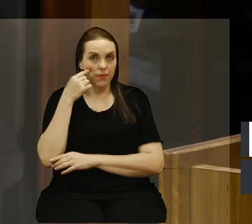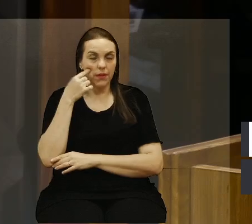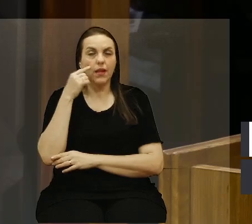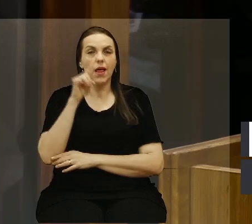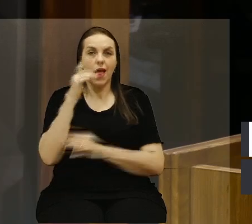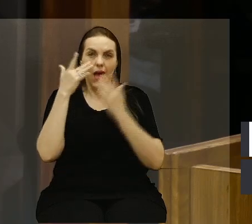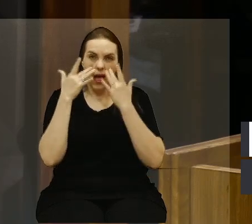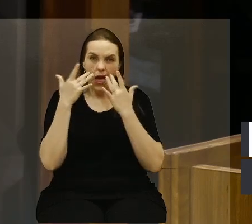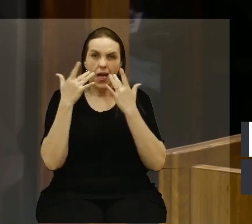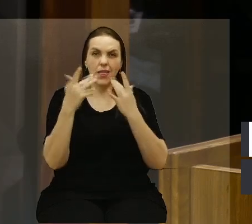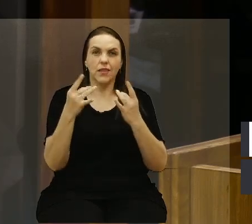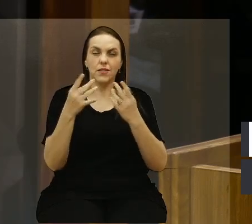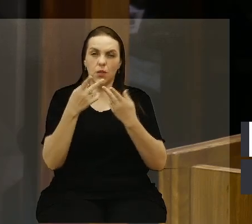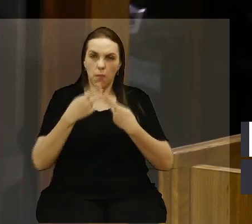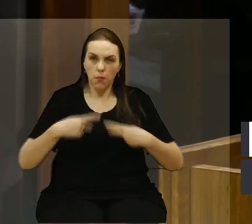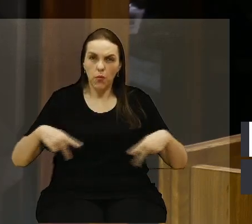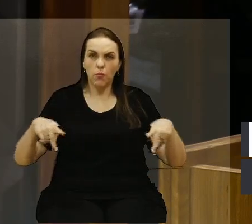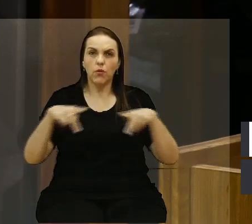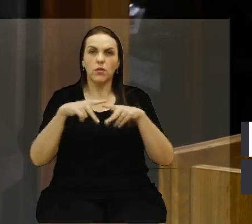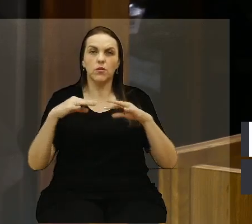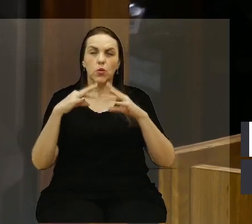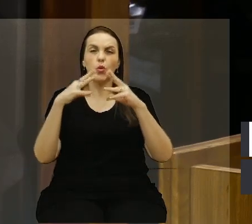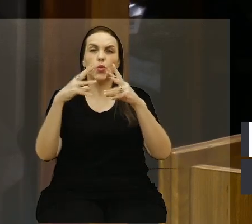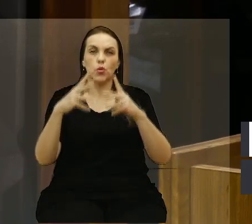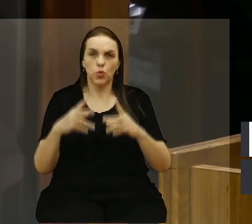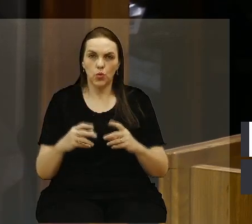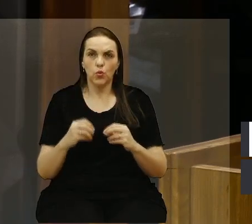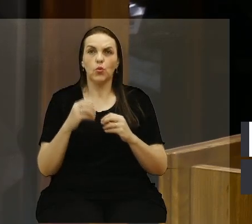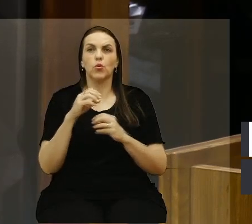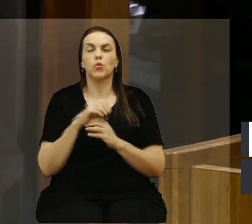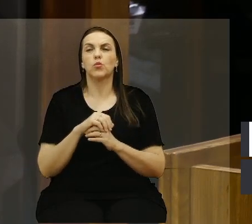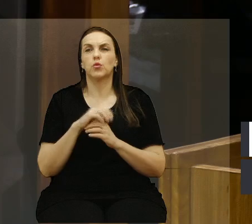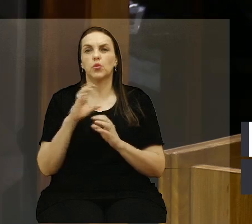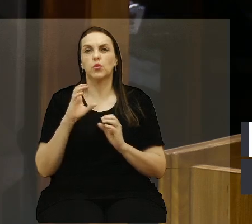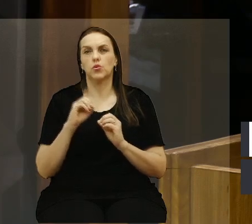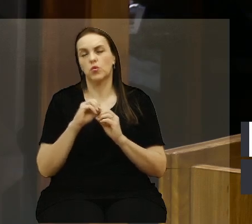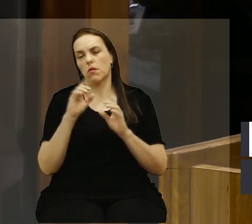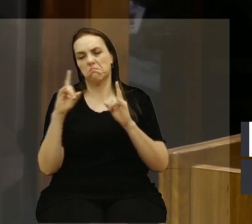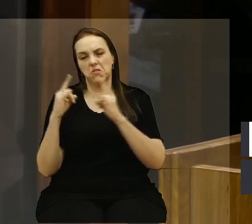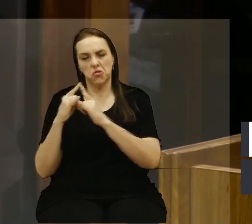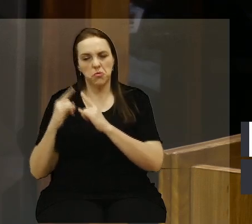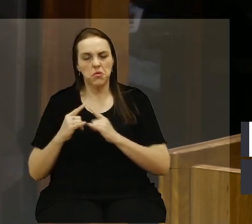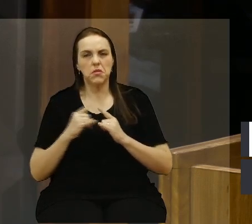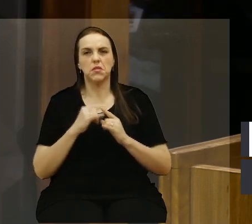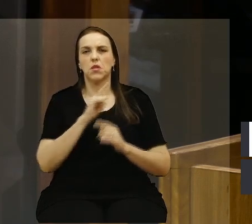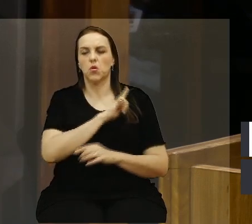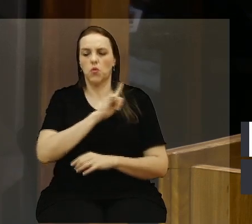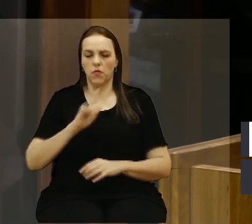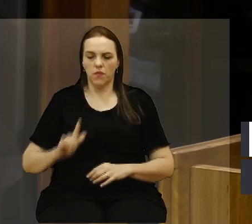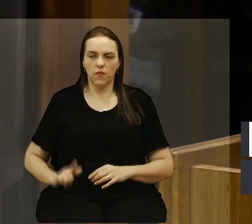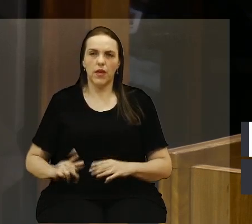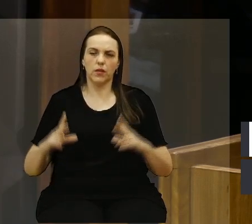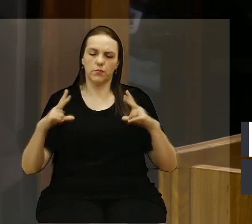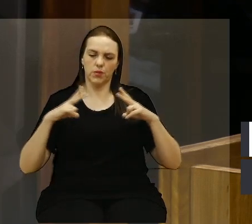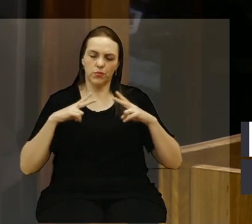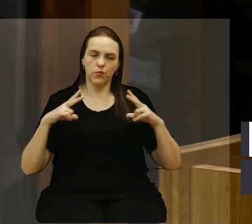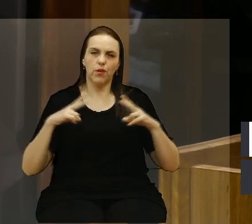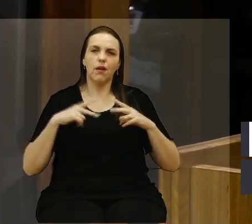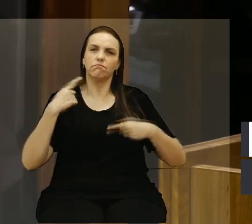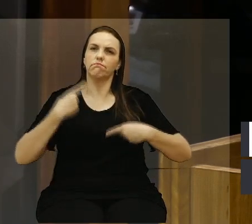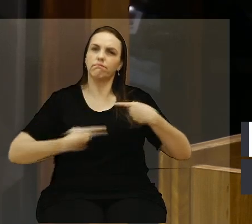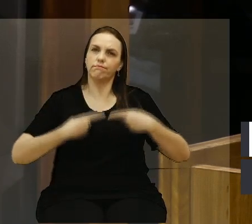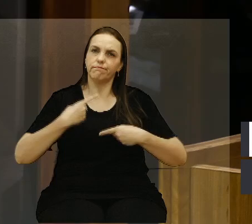de toda a população, dos órgãos governamentais, órgãos públicos, privados, enfim, abrir uma discussão